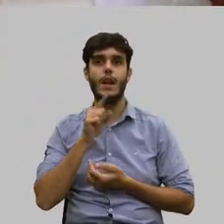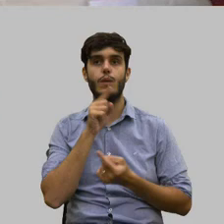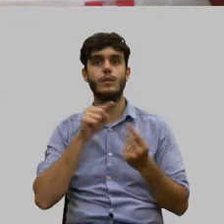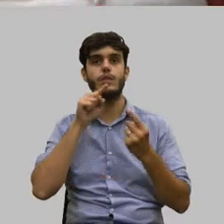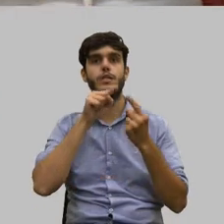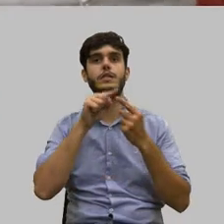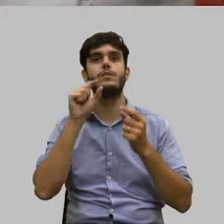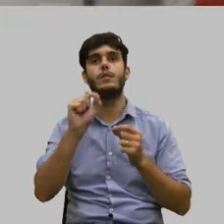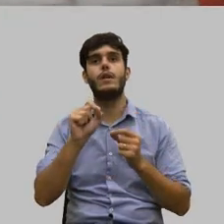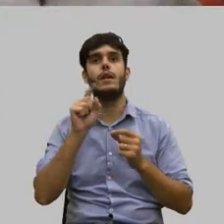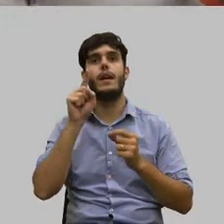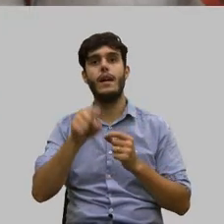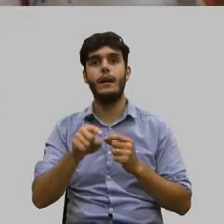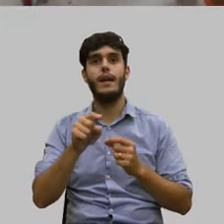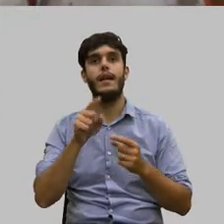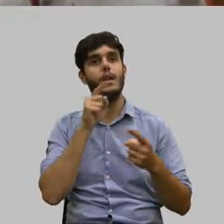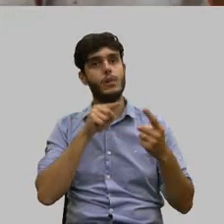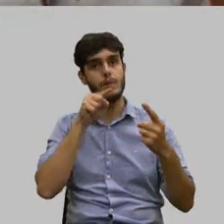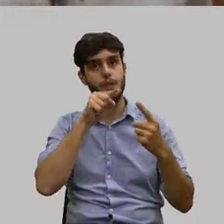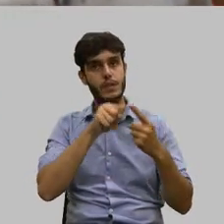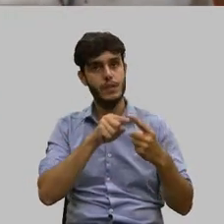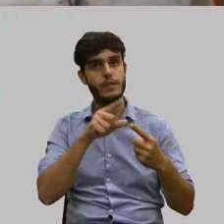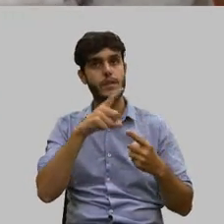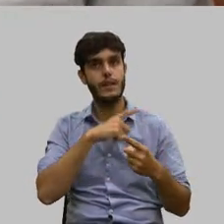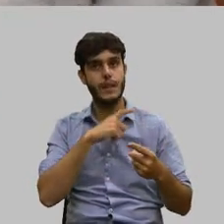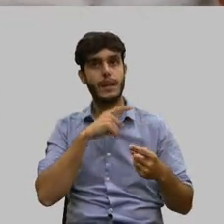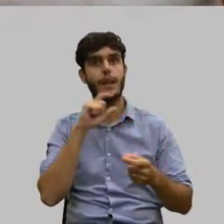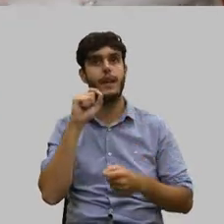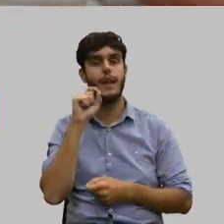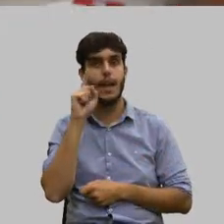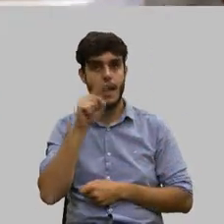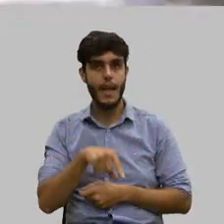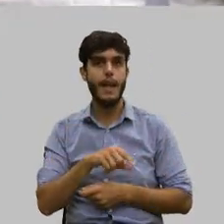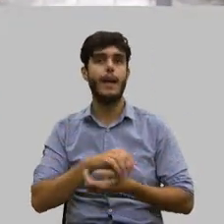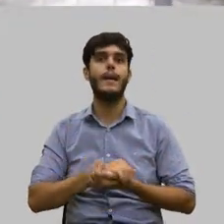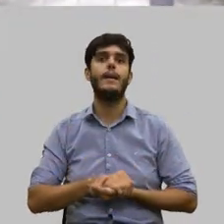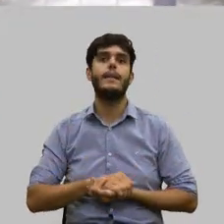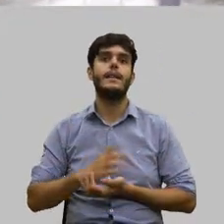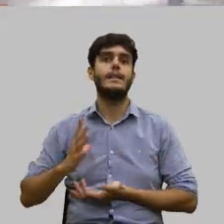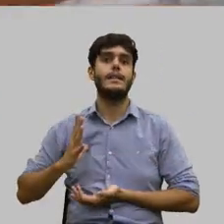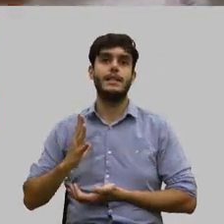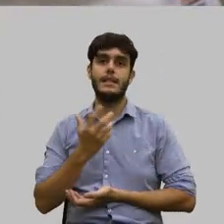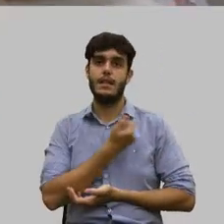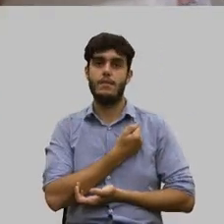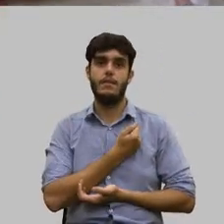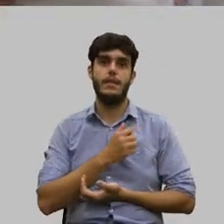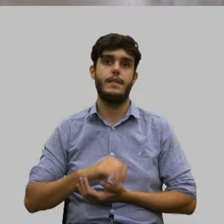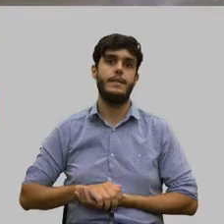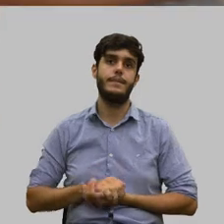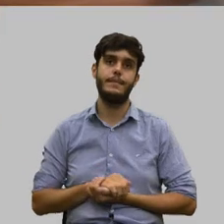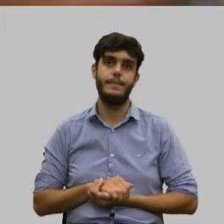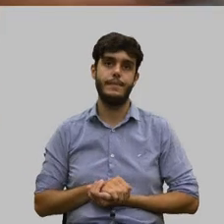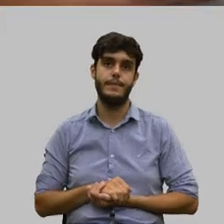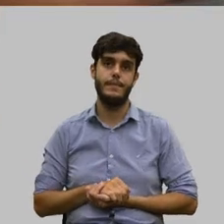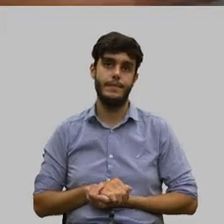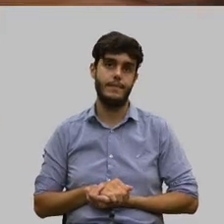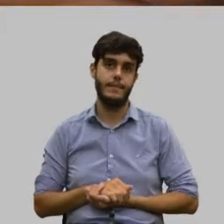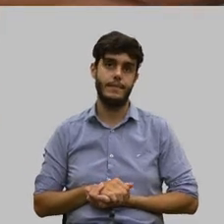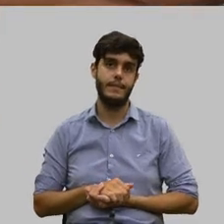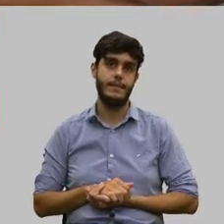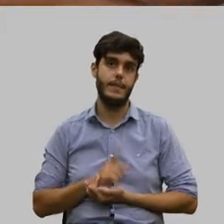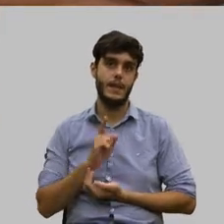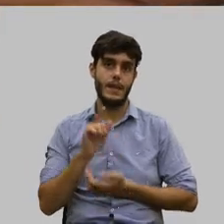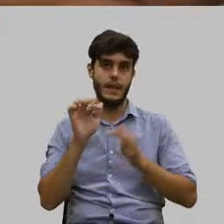lema o único lema que eles têm zela viola chama-se salvar é a única